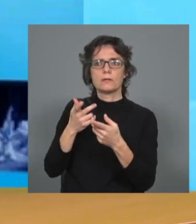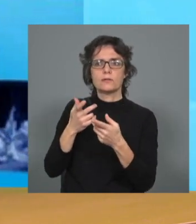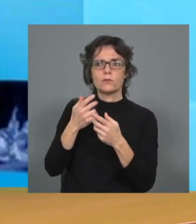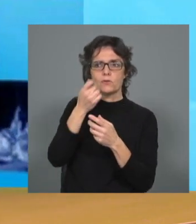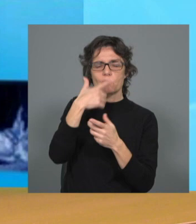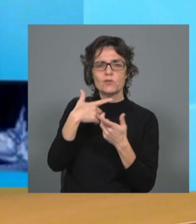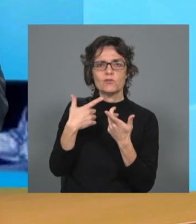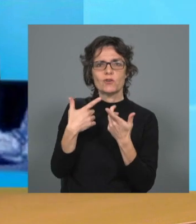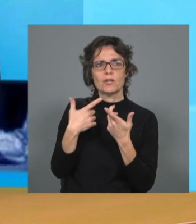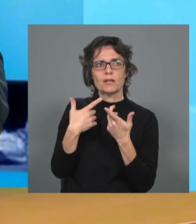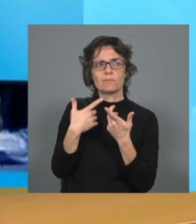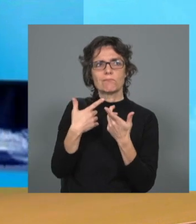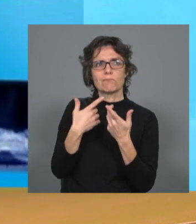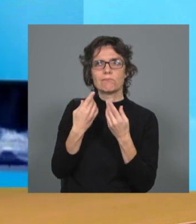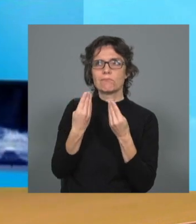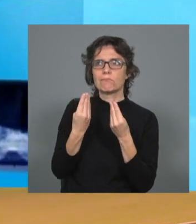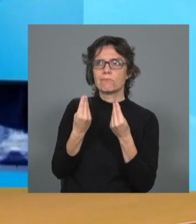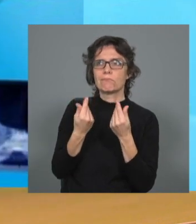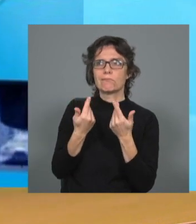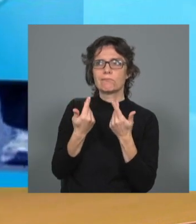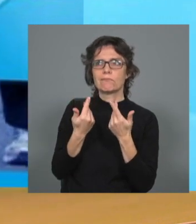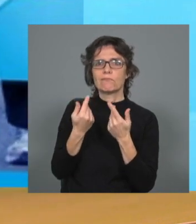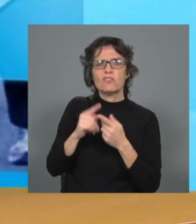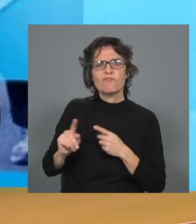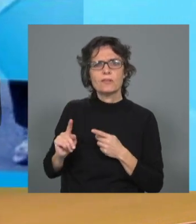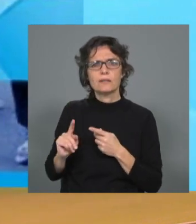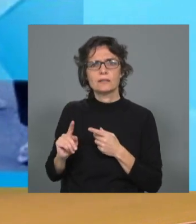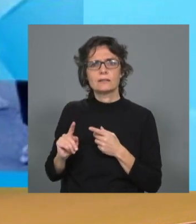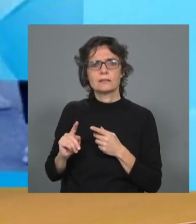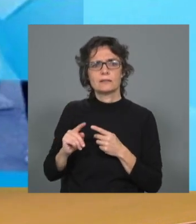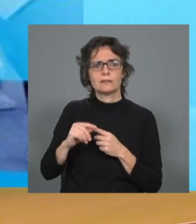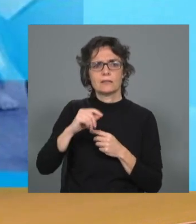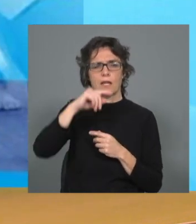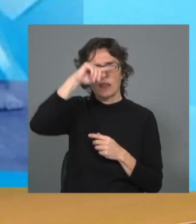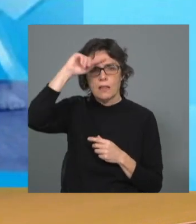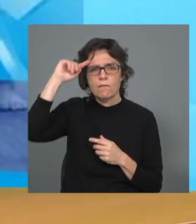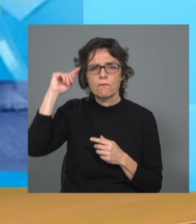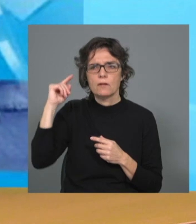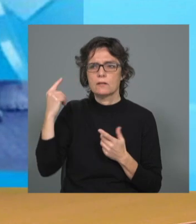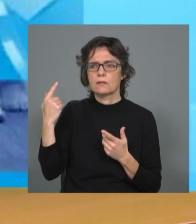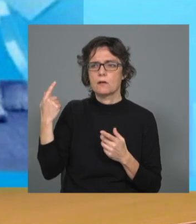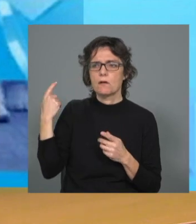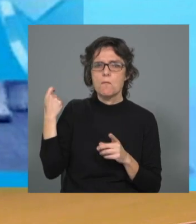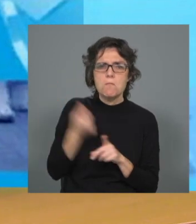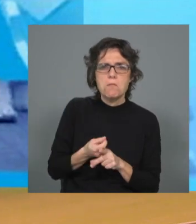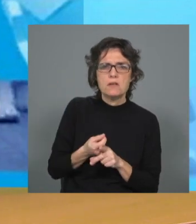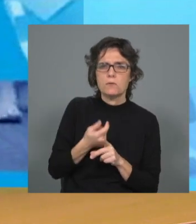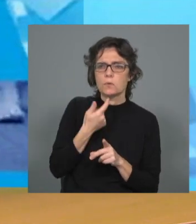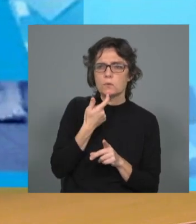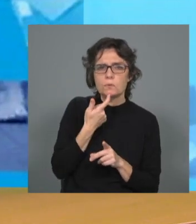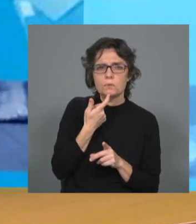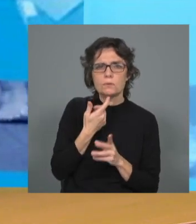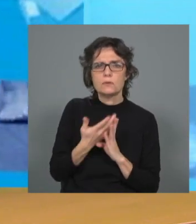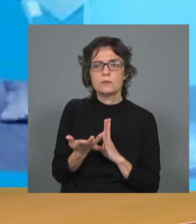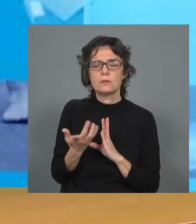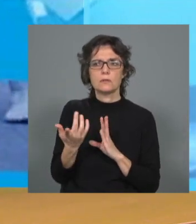de uma normalidade a que nós estamos habituados. Portanto, são histórias difíceis, de grandes desafios. E ele vai tão impressionado que disse, bom,